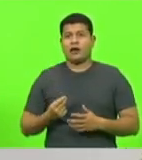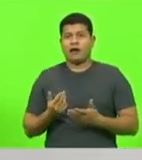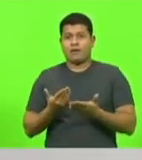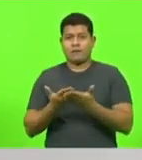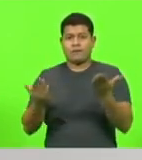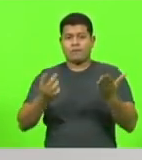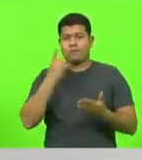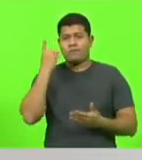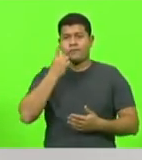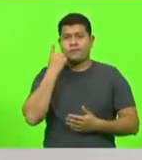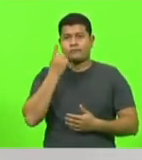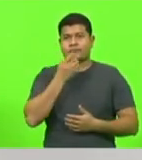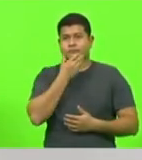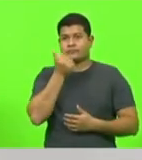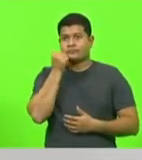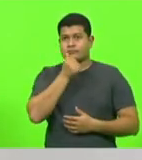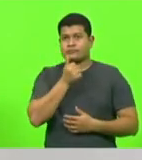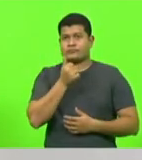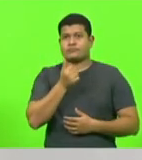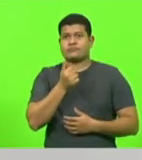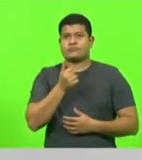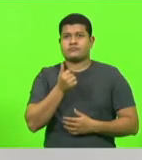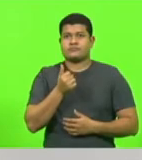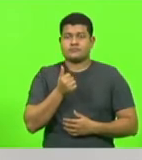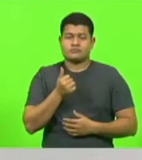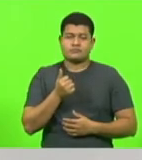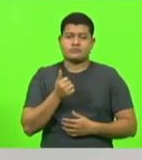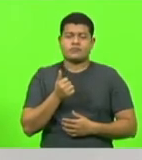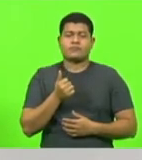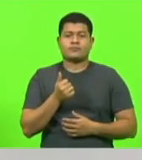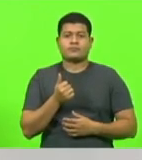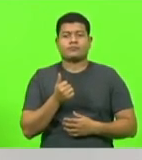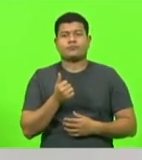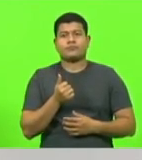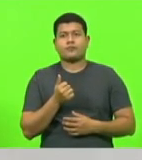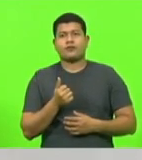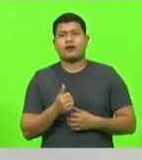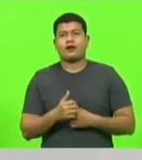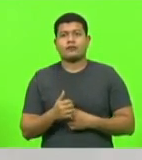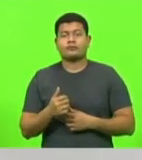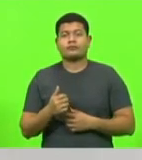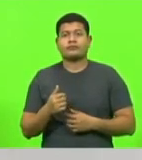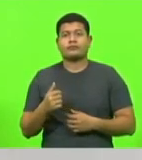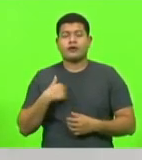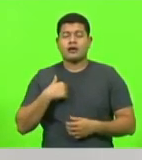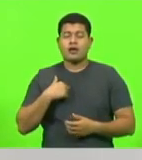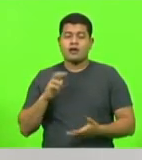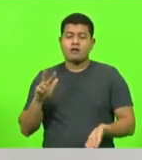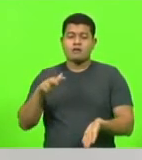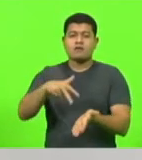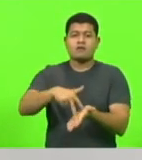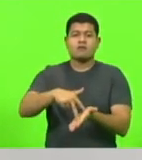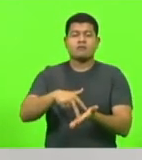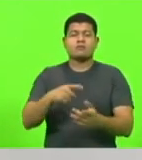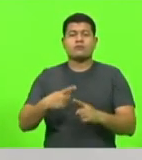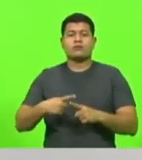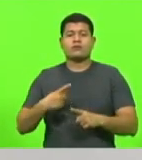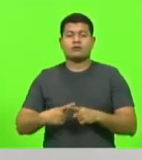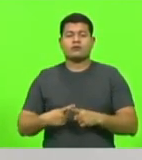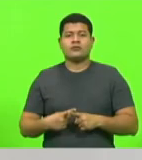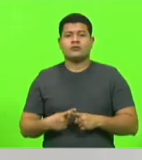deputados, senhoras deputadas, que me traz à tribuna no dia de hoje, deputado Zé Milton